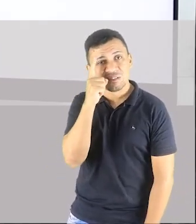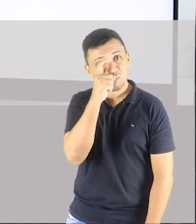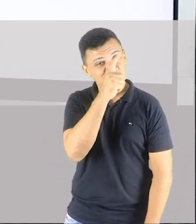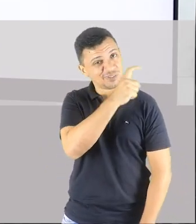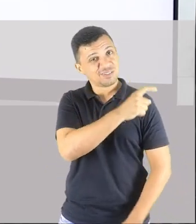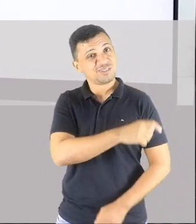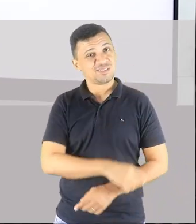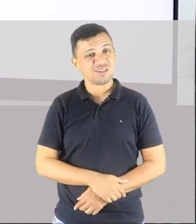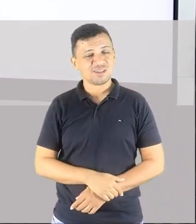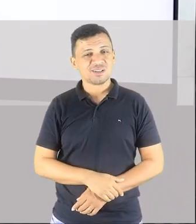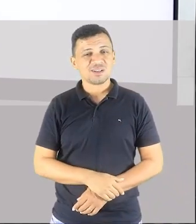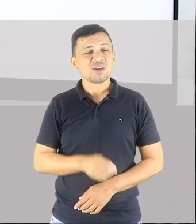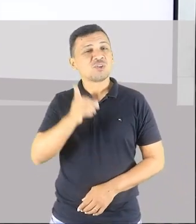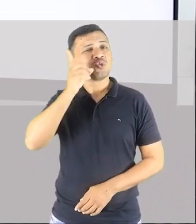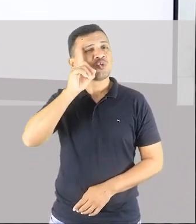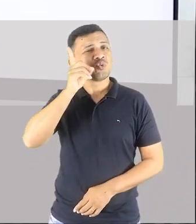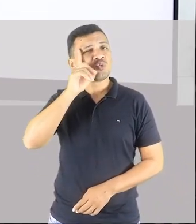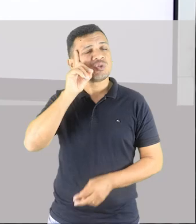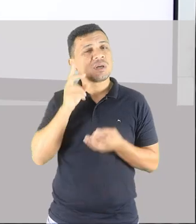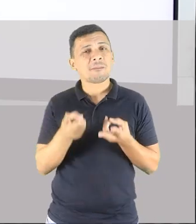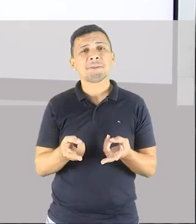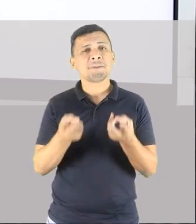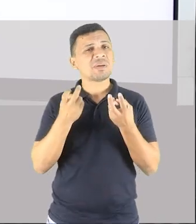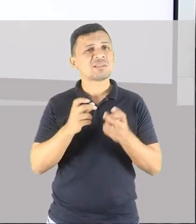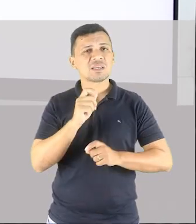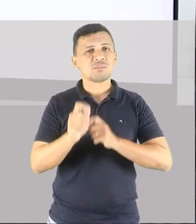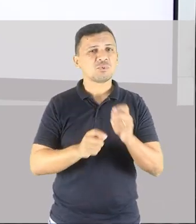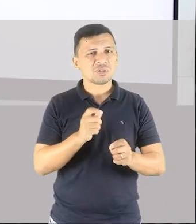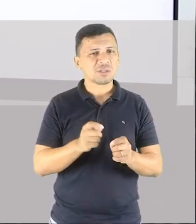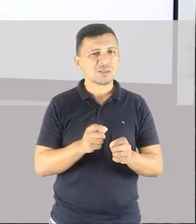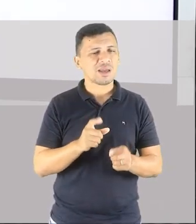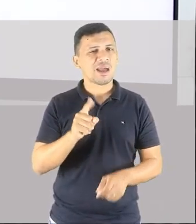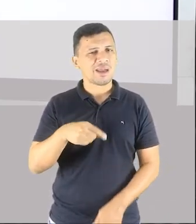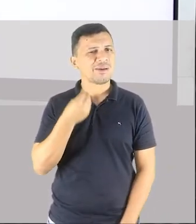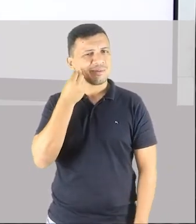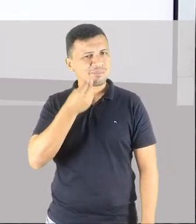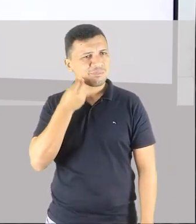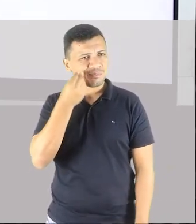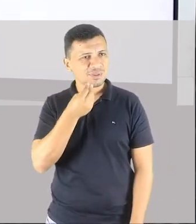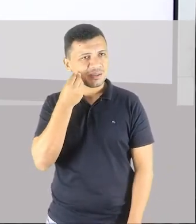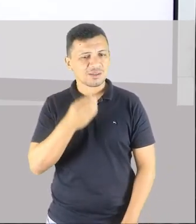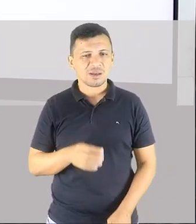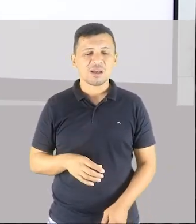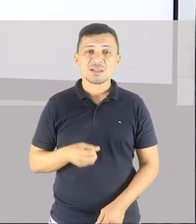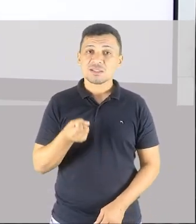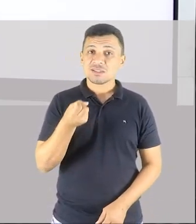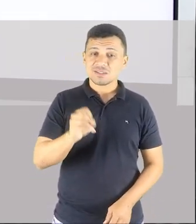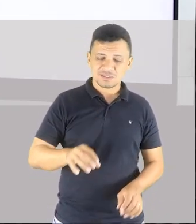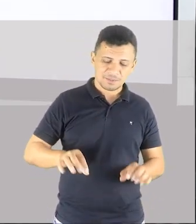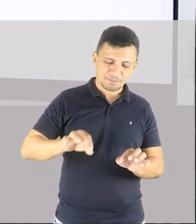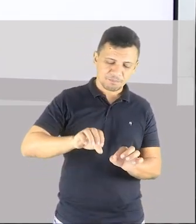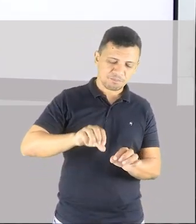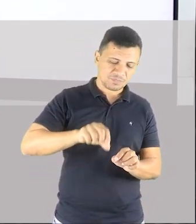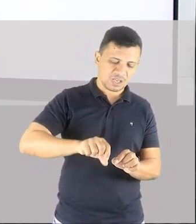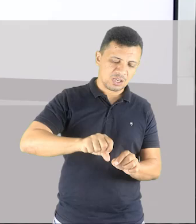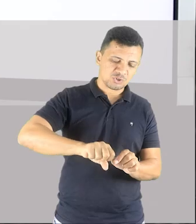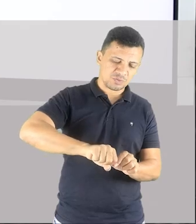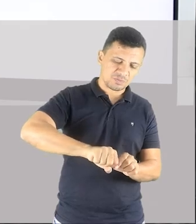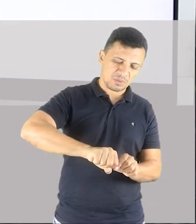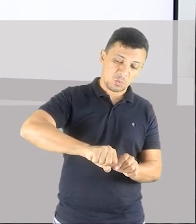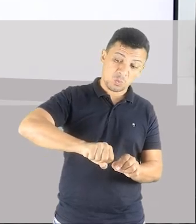dia a dia, a gente percebe uma coisa até empírica, que quanto mais longa for a